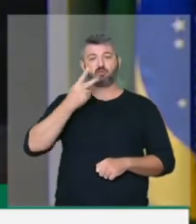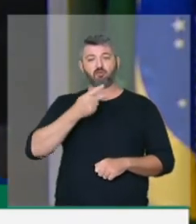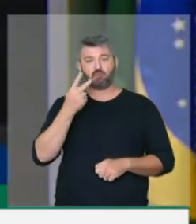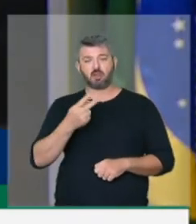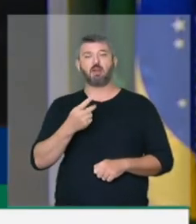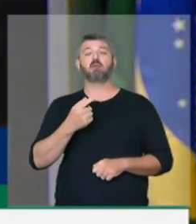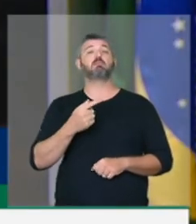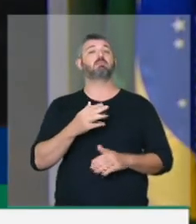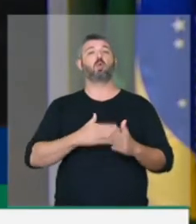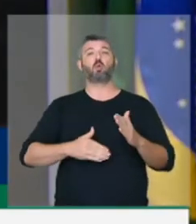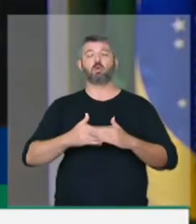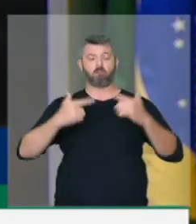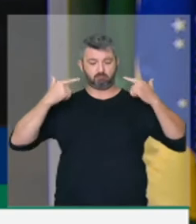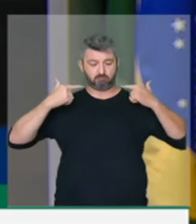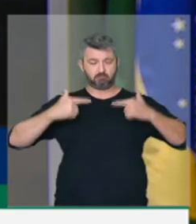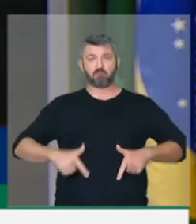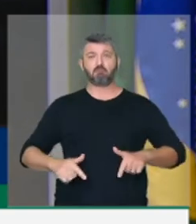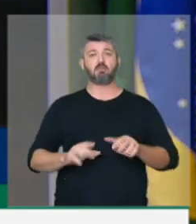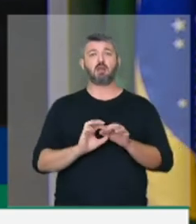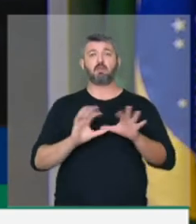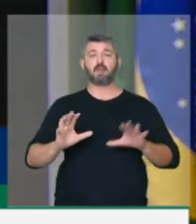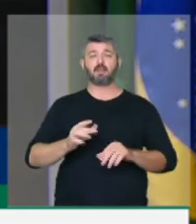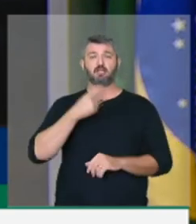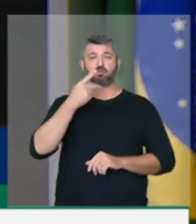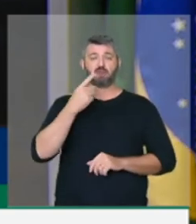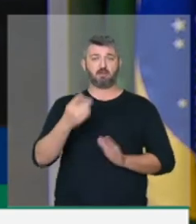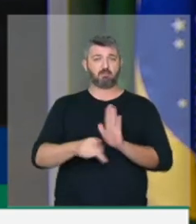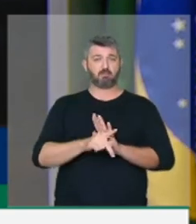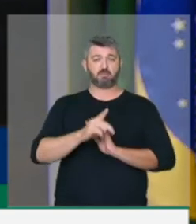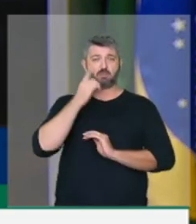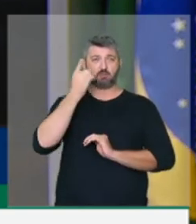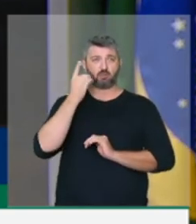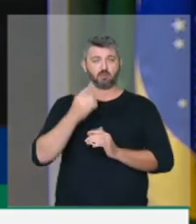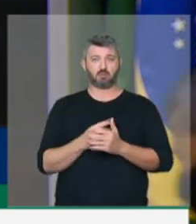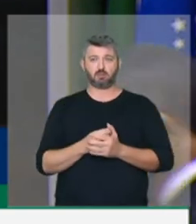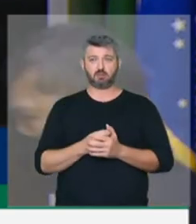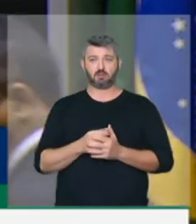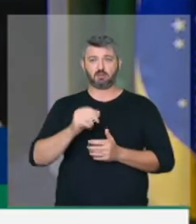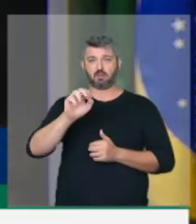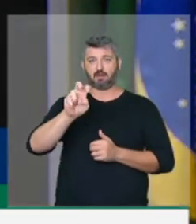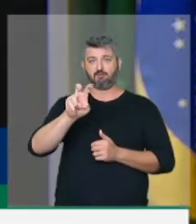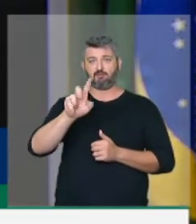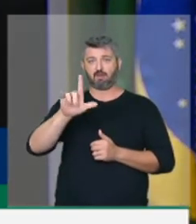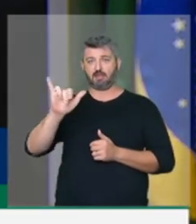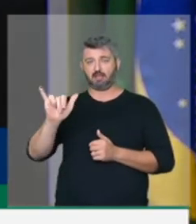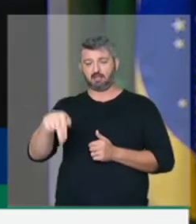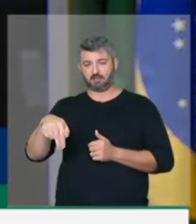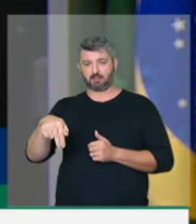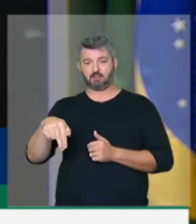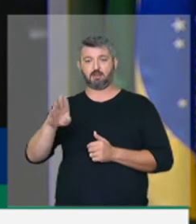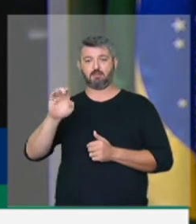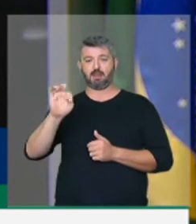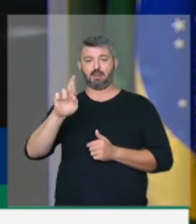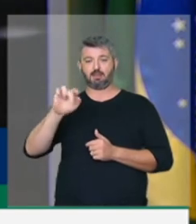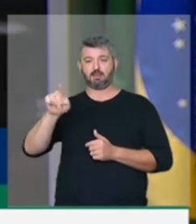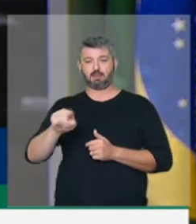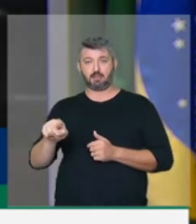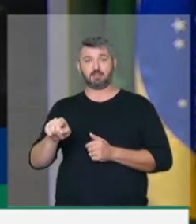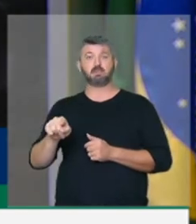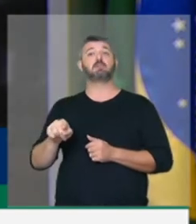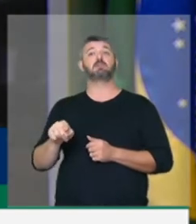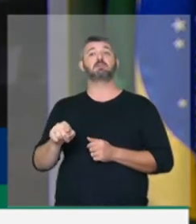nossa plena imunidade parlamentar. Evelyn Beatriz Hall disse certa vez, que inclusive essa frase